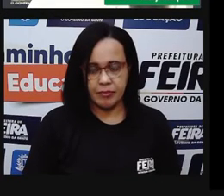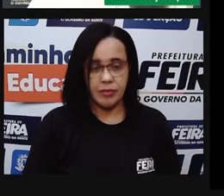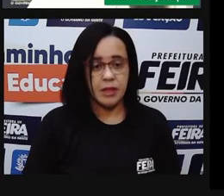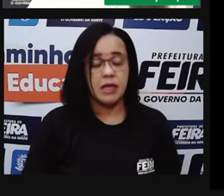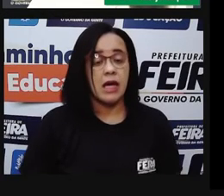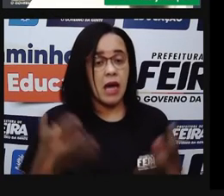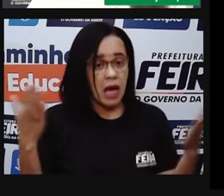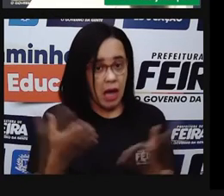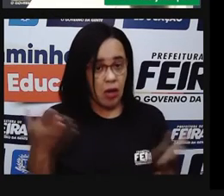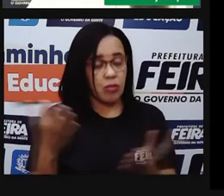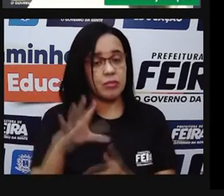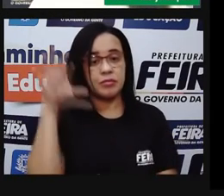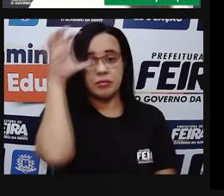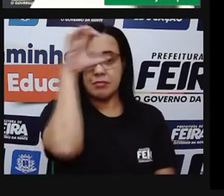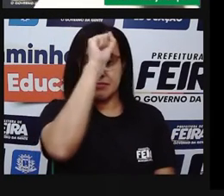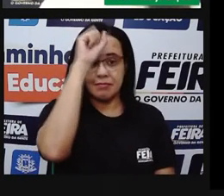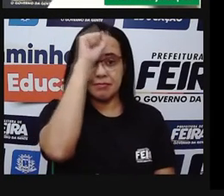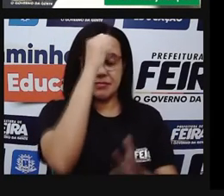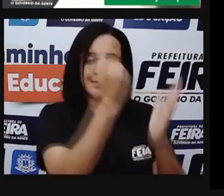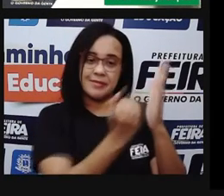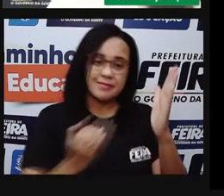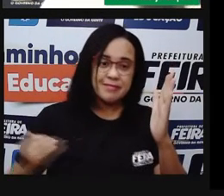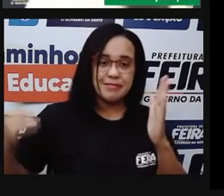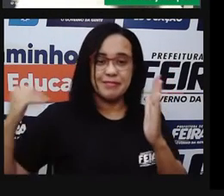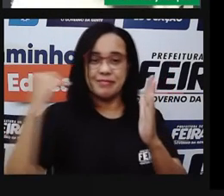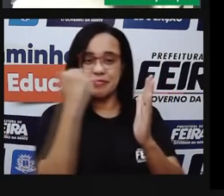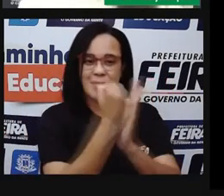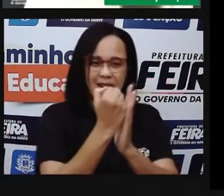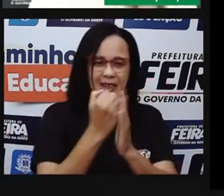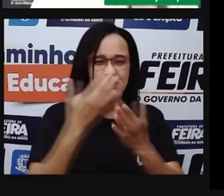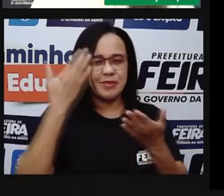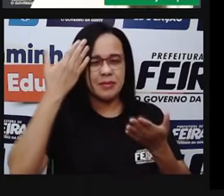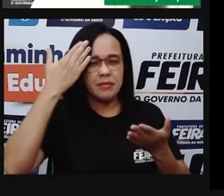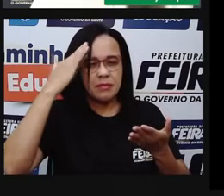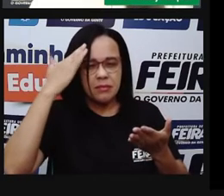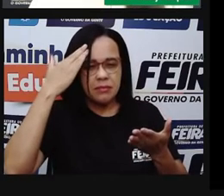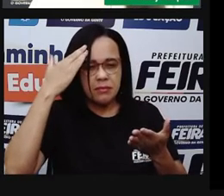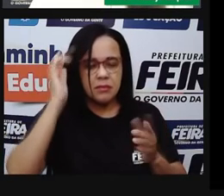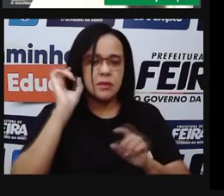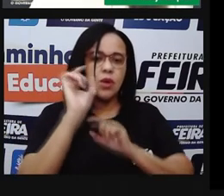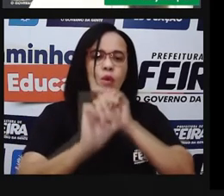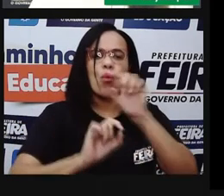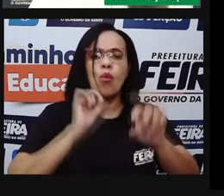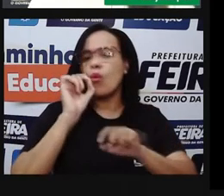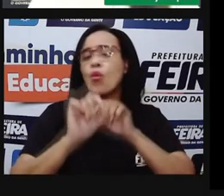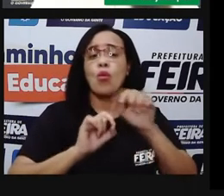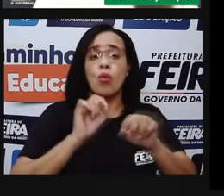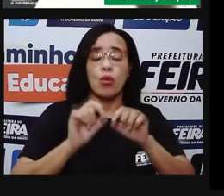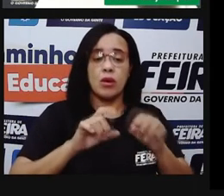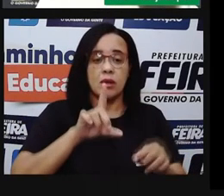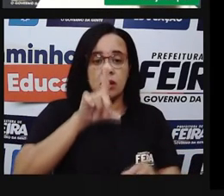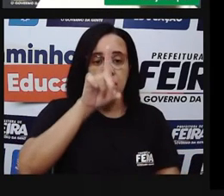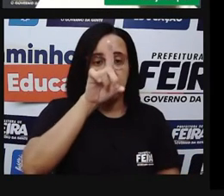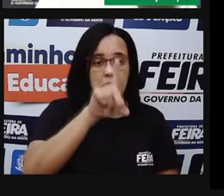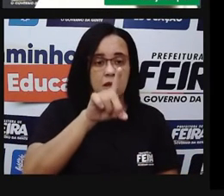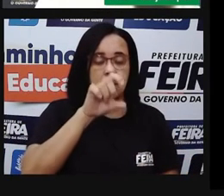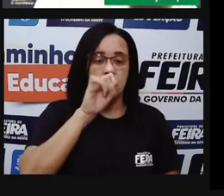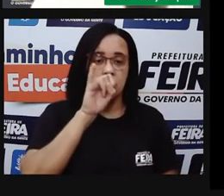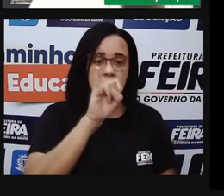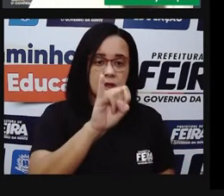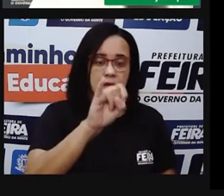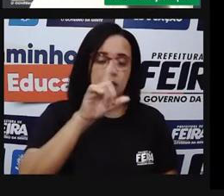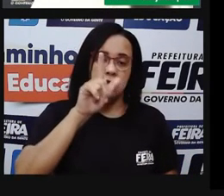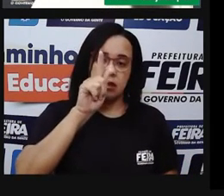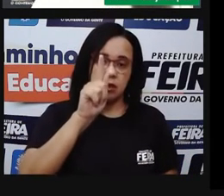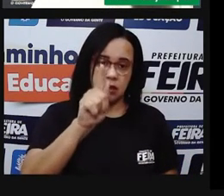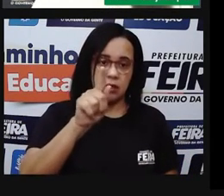pouco mais, a gente vai entender o que são dígrafos, tá? Já lemos algumas